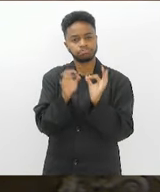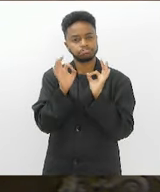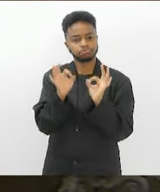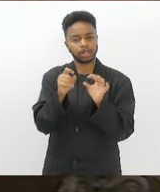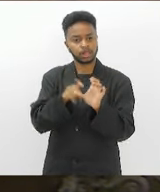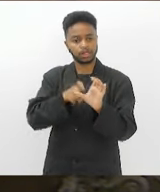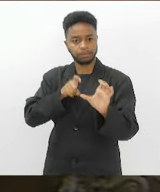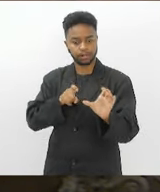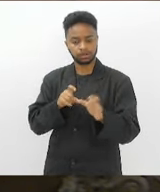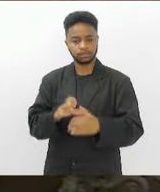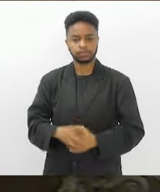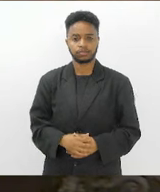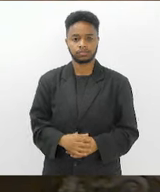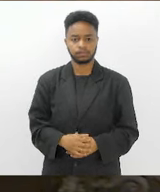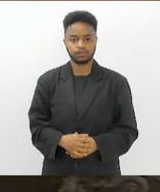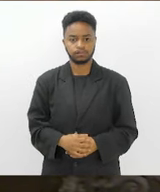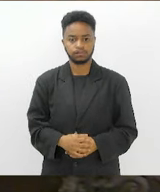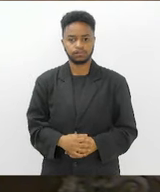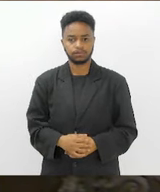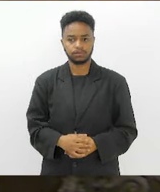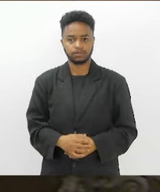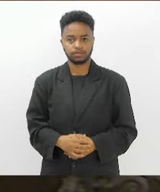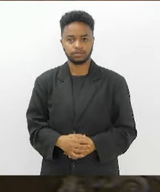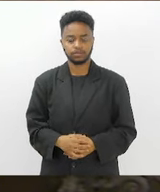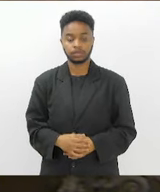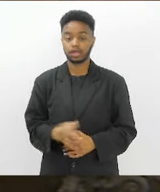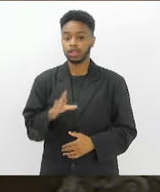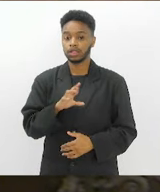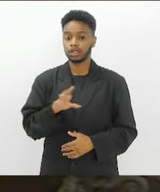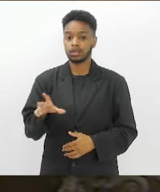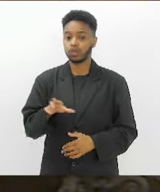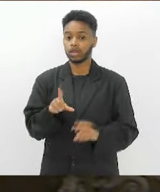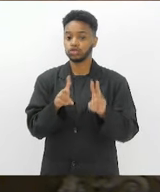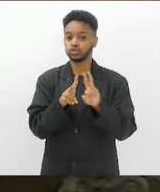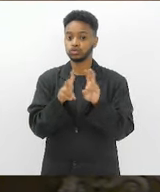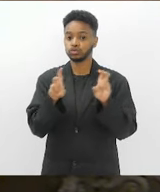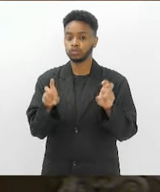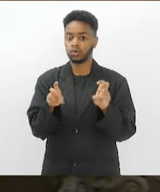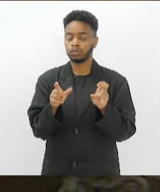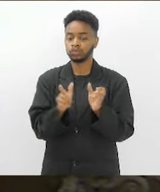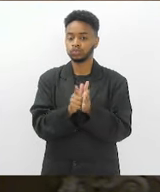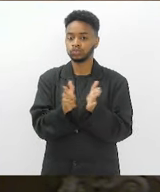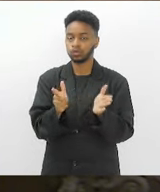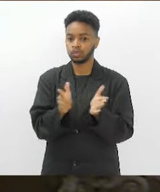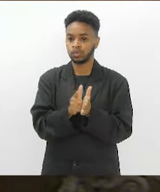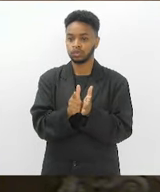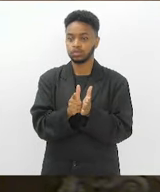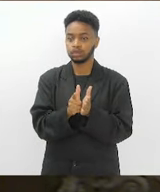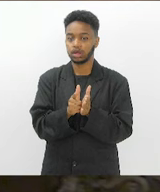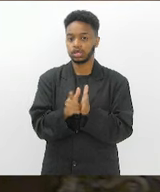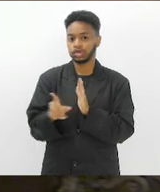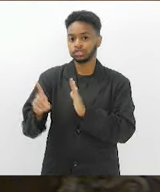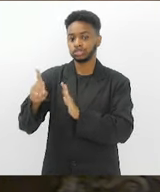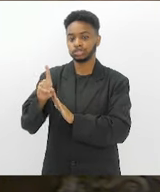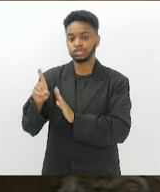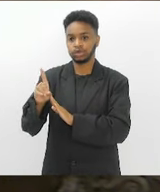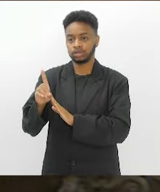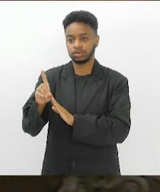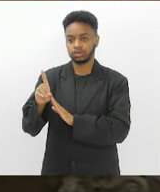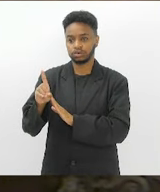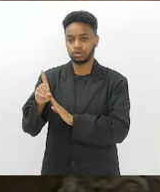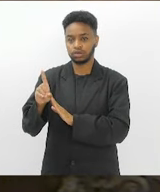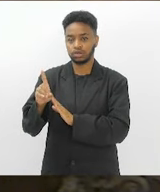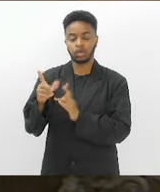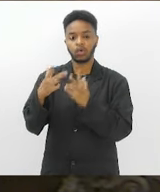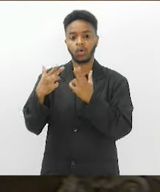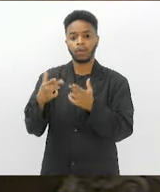independência. Não se trata de um jornal de direita, como tentaram imputar a gente,